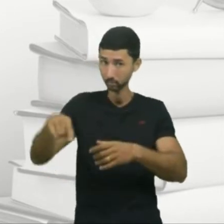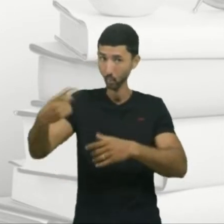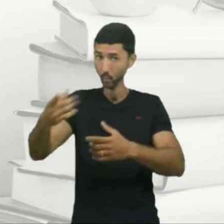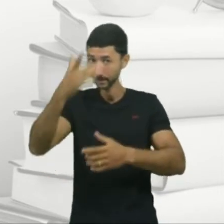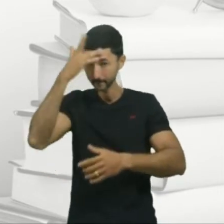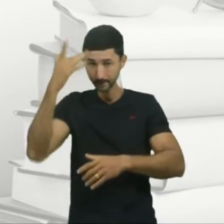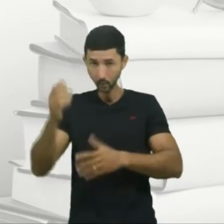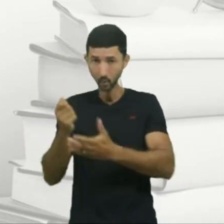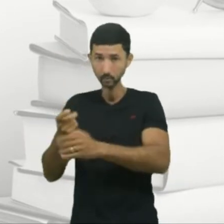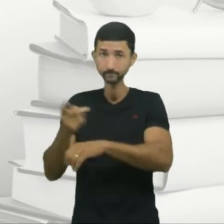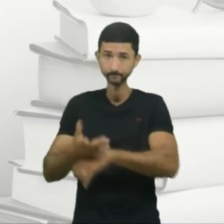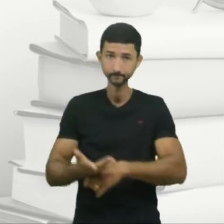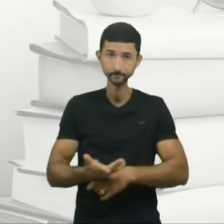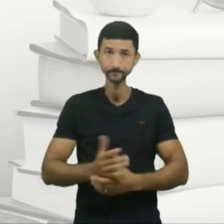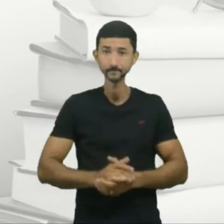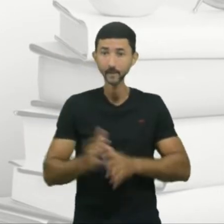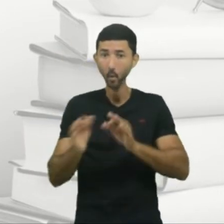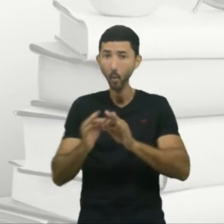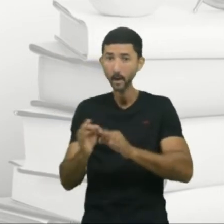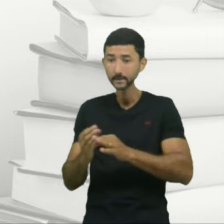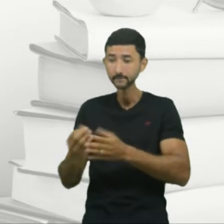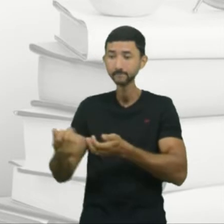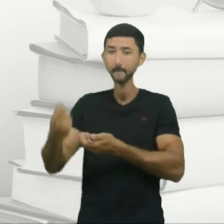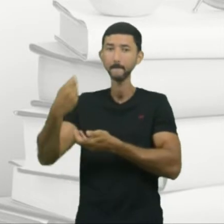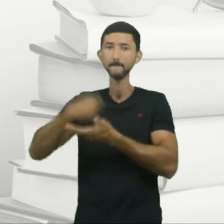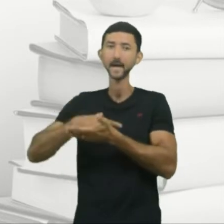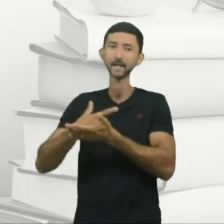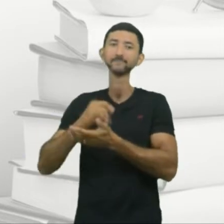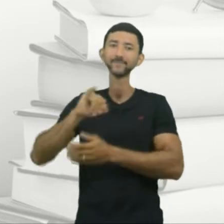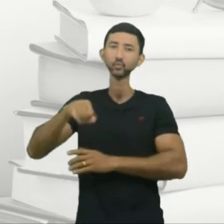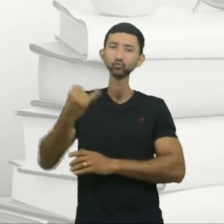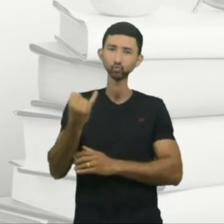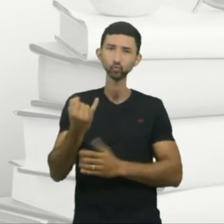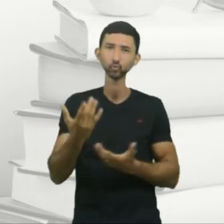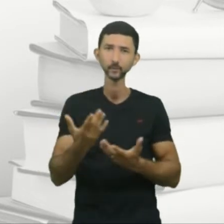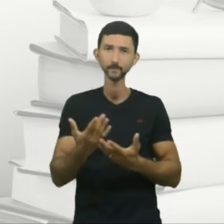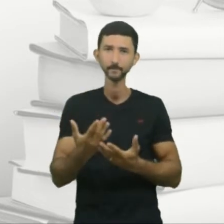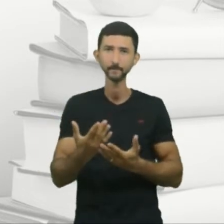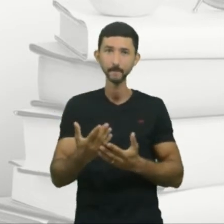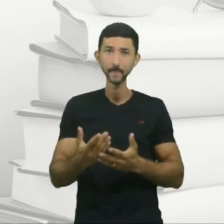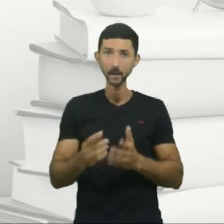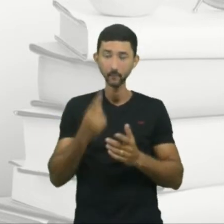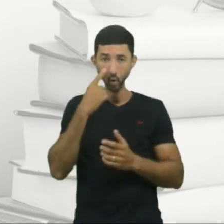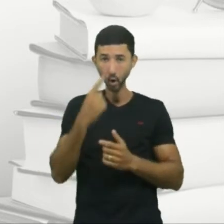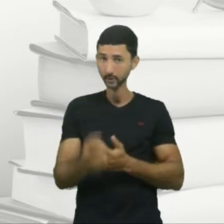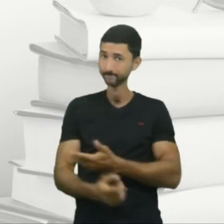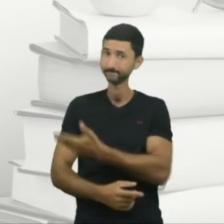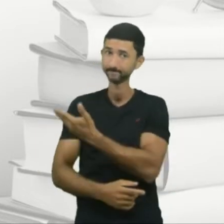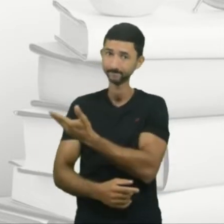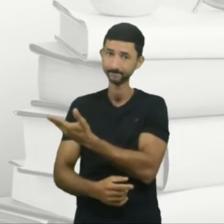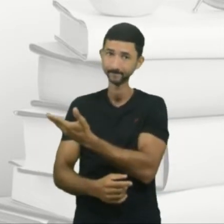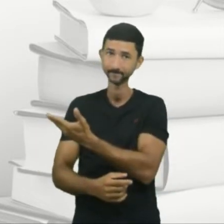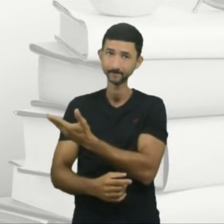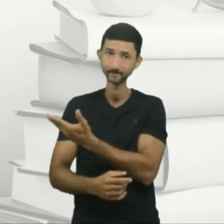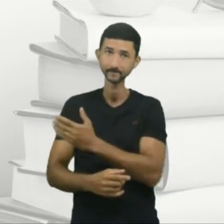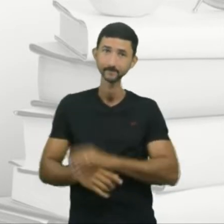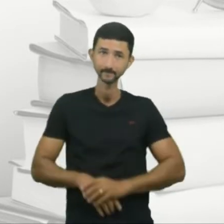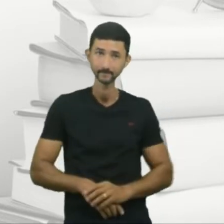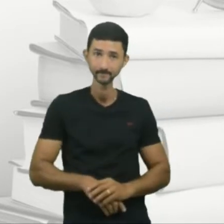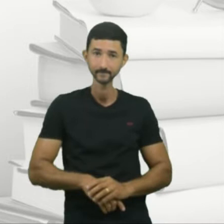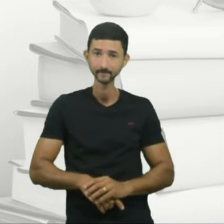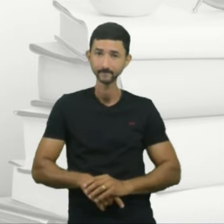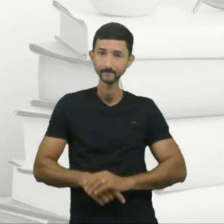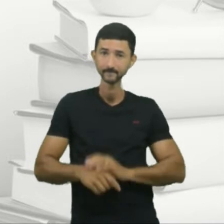que você tem realizado, ele te paga os juros. Inclusive, eu vou deixar a informação aqui para vocês sobre a taxa